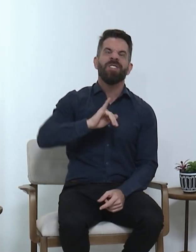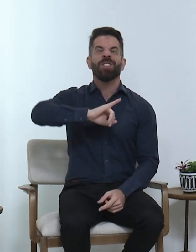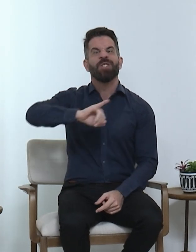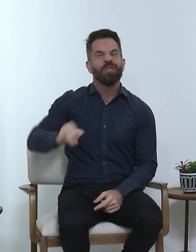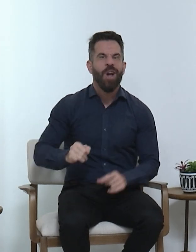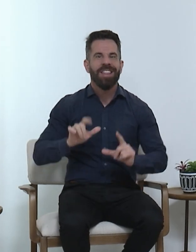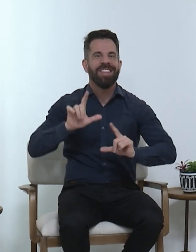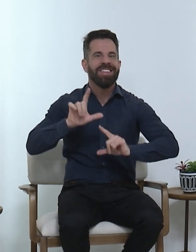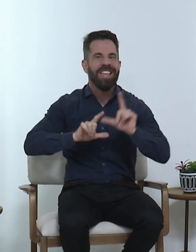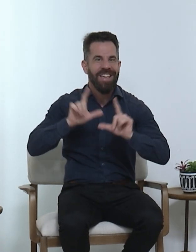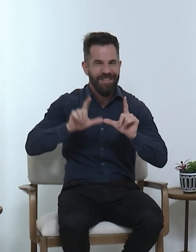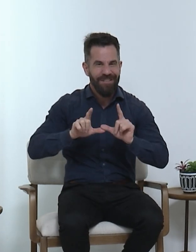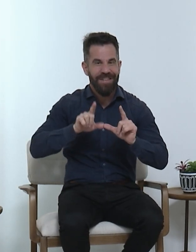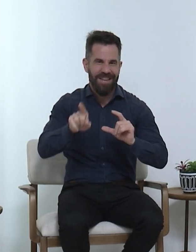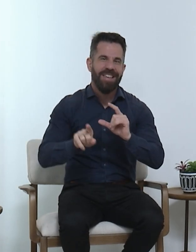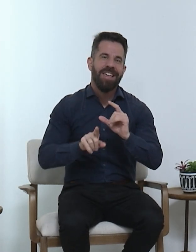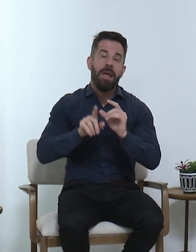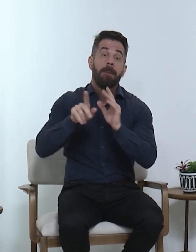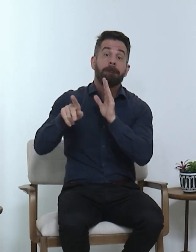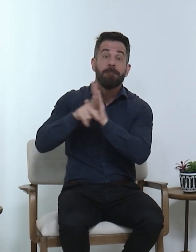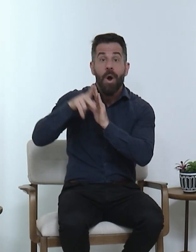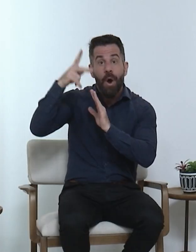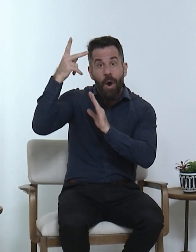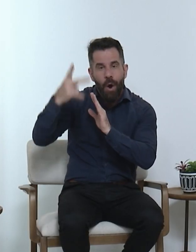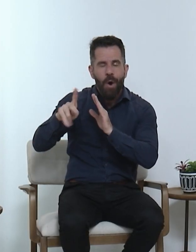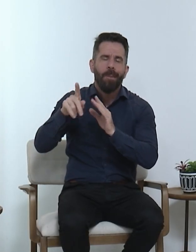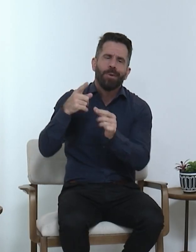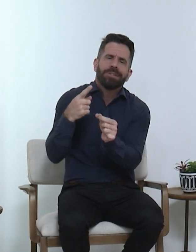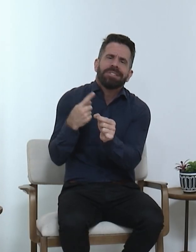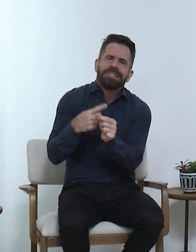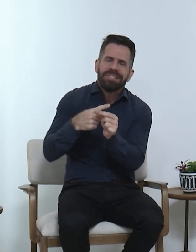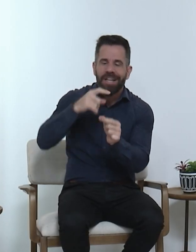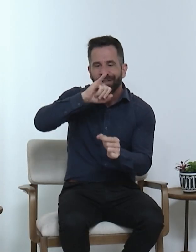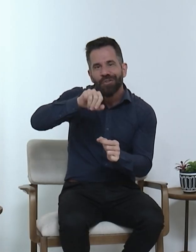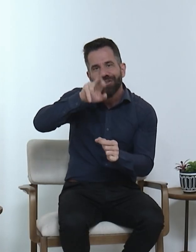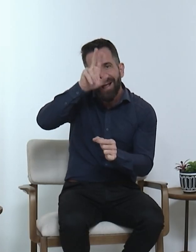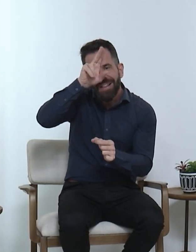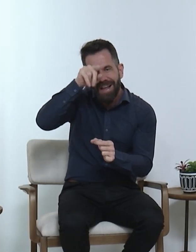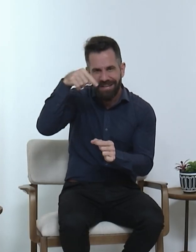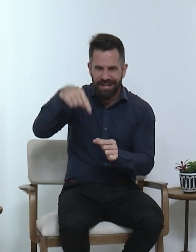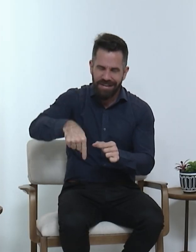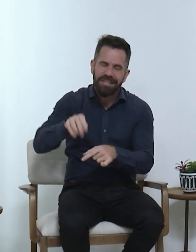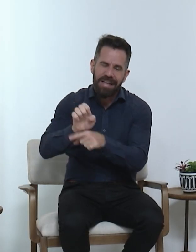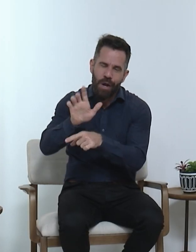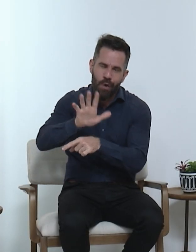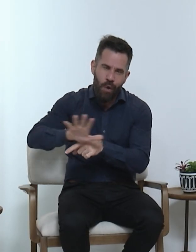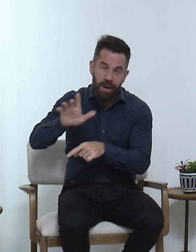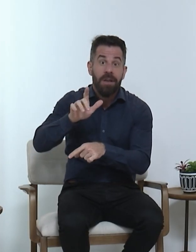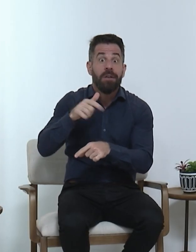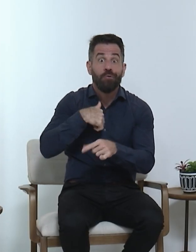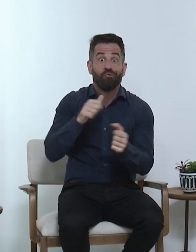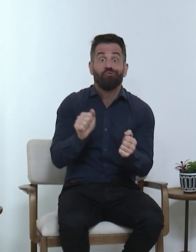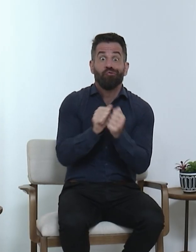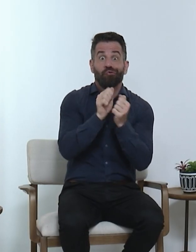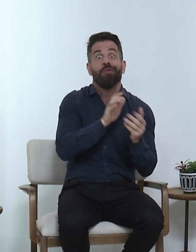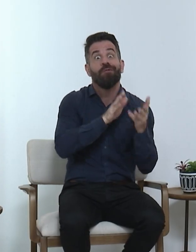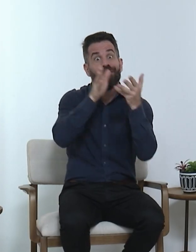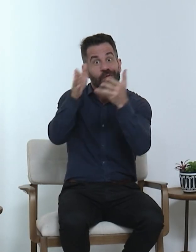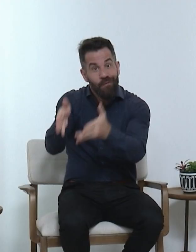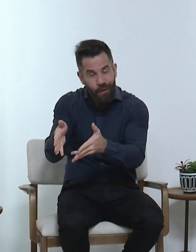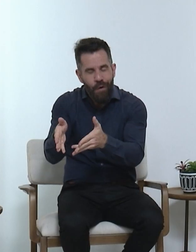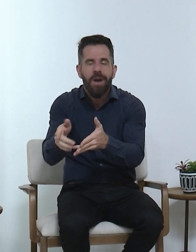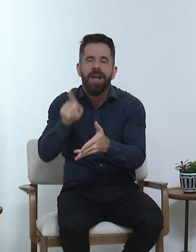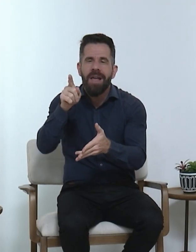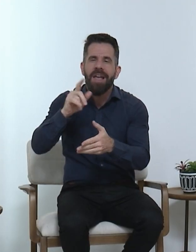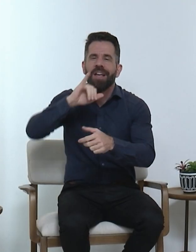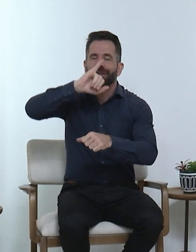UFJ-TV, na cidade de Jataí, aqui em Goiás, no sudoeste goiano. E eu fui lá com o Jean Carlos conferir como é que